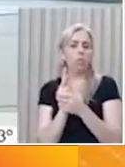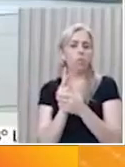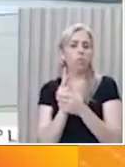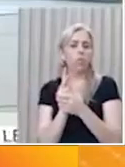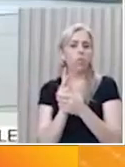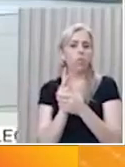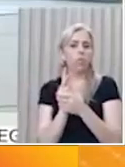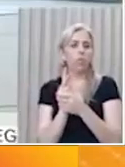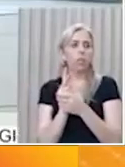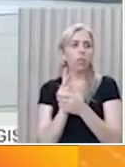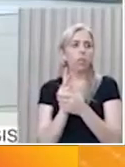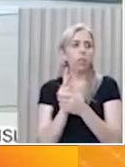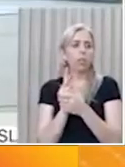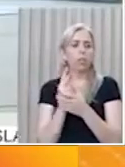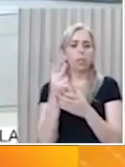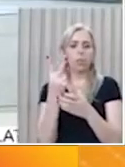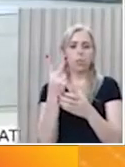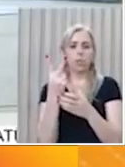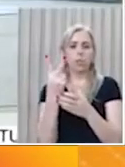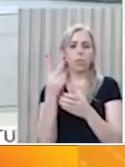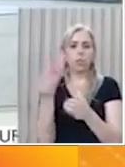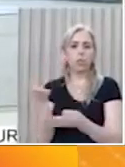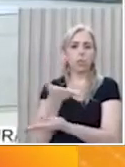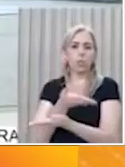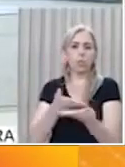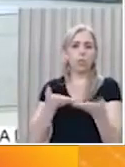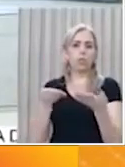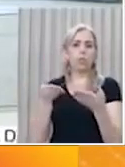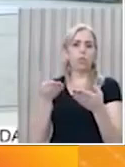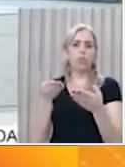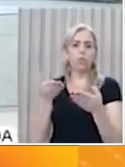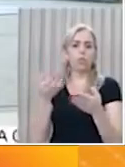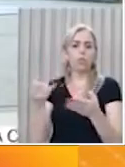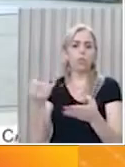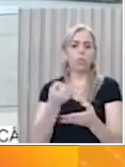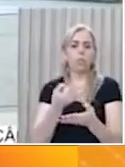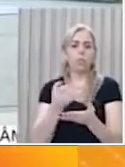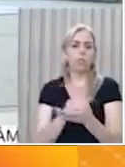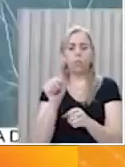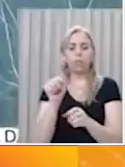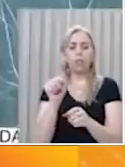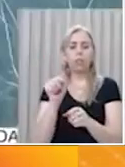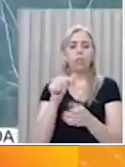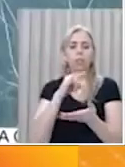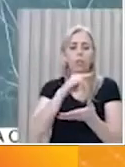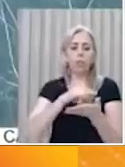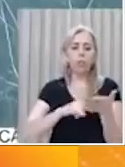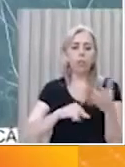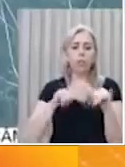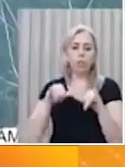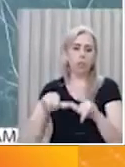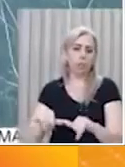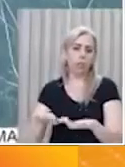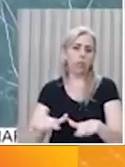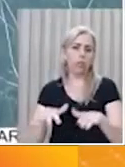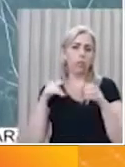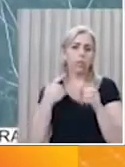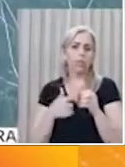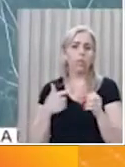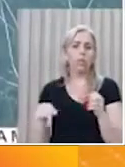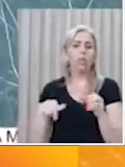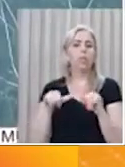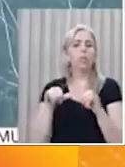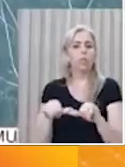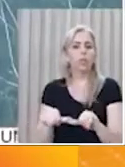foi aprovado em 9 a favor também dois contra e apenas dois legisladores não estiveram presentes